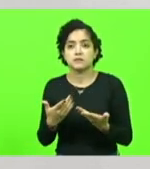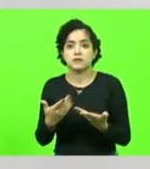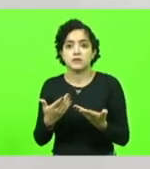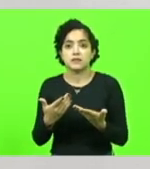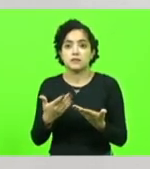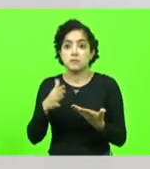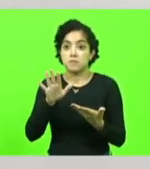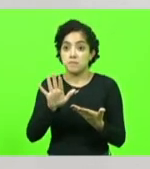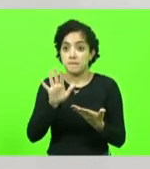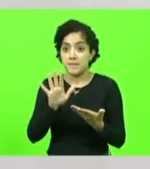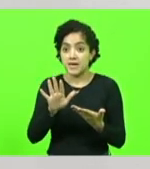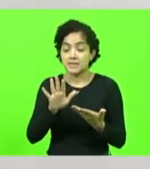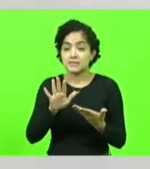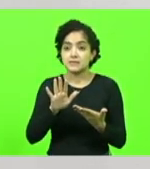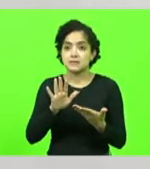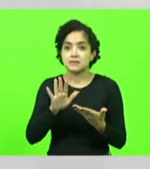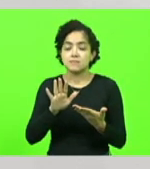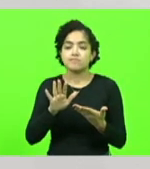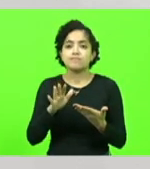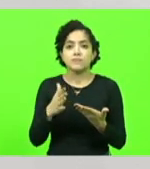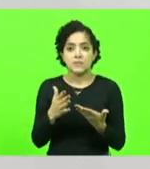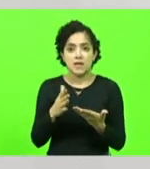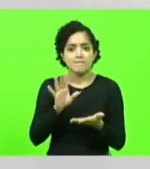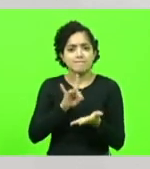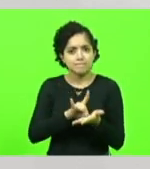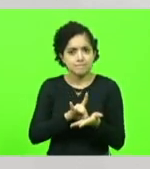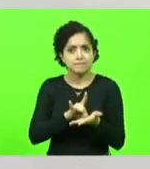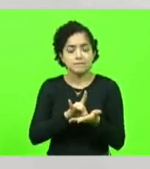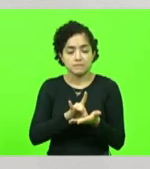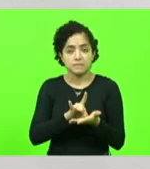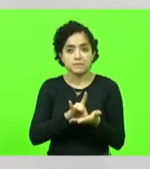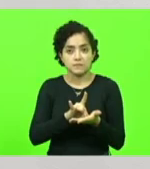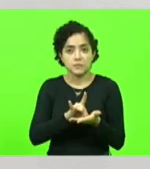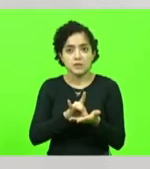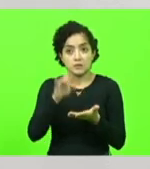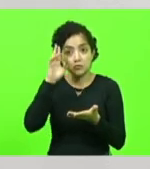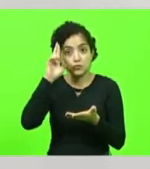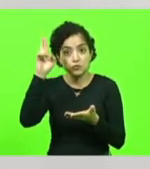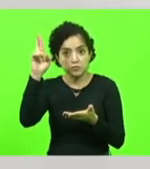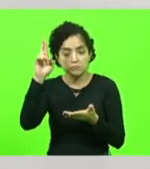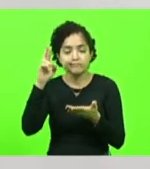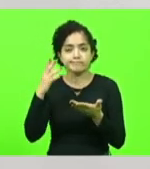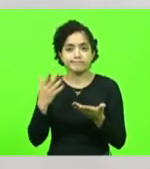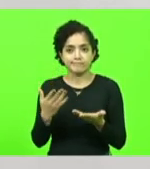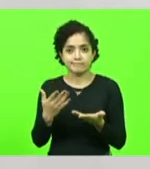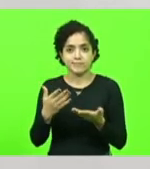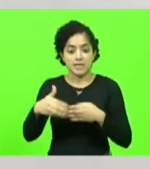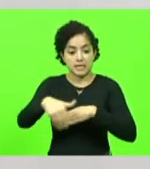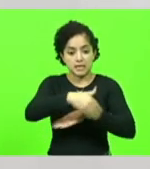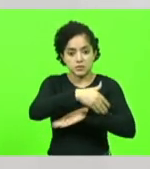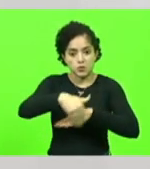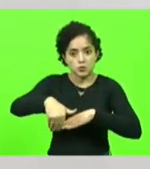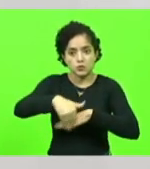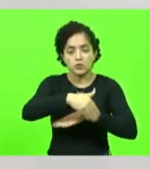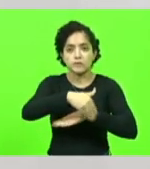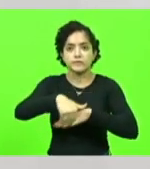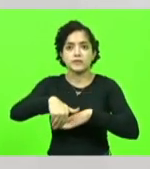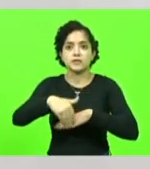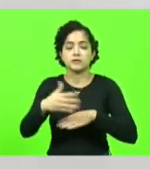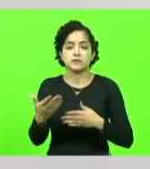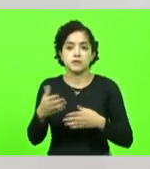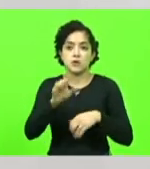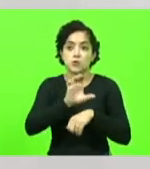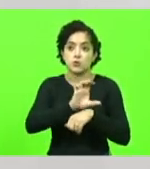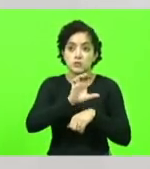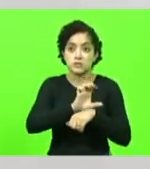ter uma ação efetiva dos proprietários de patrimônio ao longo das rodovias. Eu acredito que o Estado,